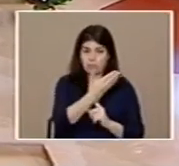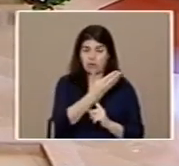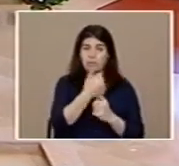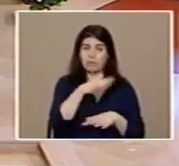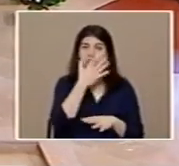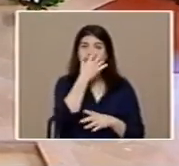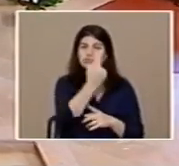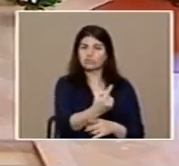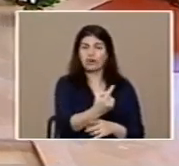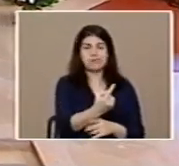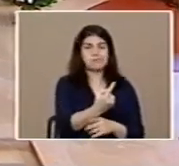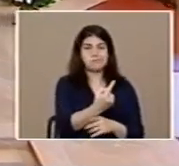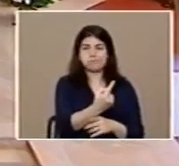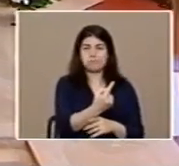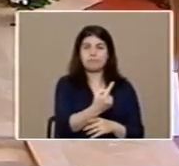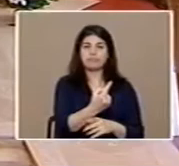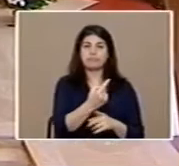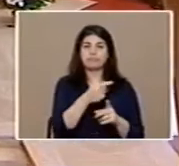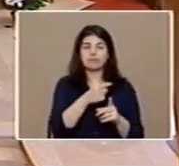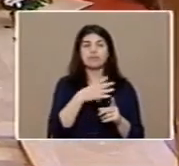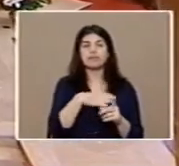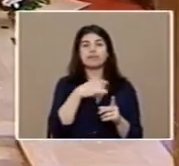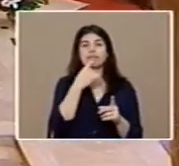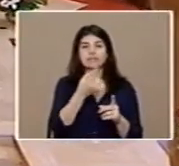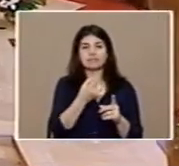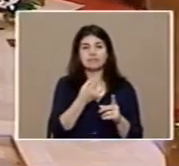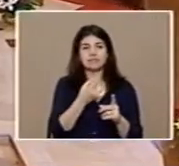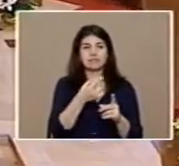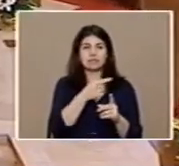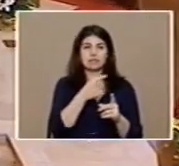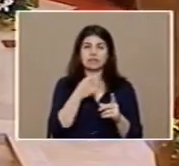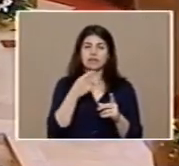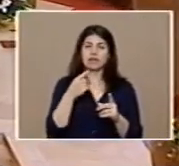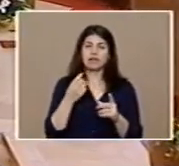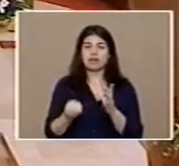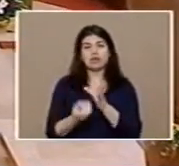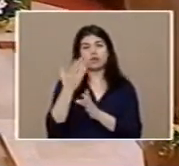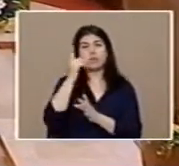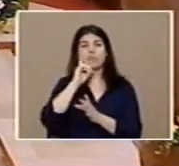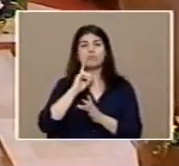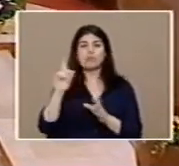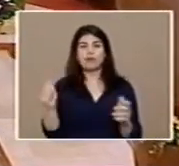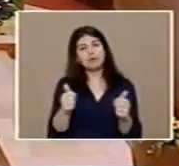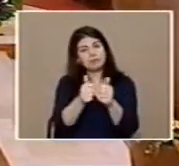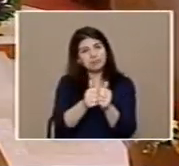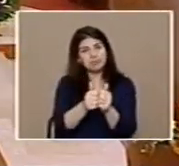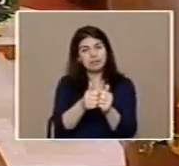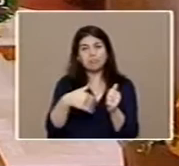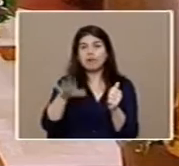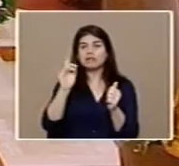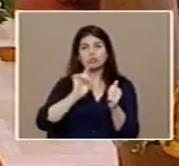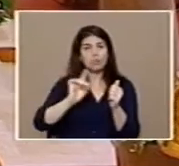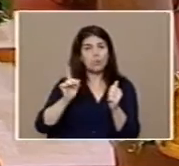a tradução literária não significa alguém que está ao serviço a uma série de uma escrava do homem é tudo o